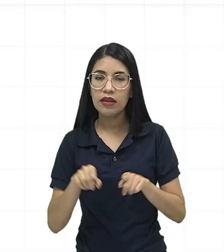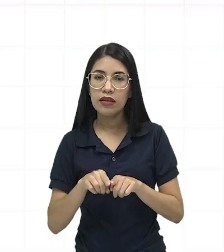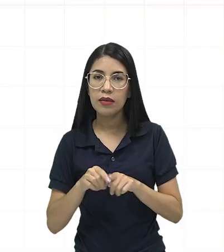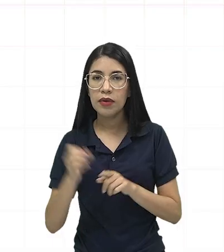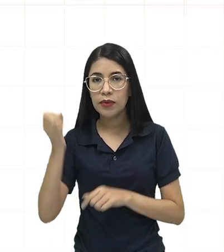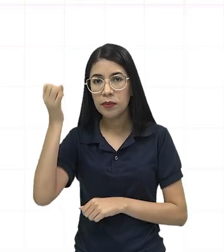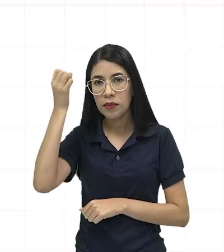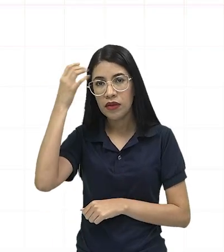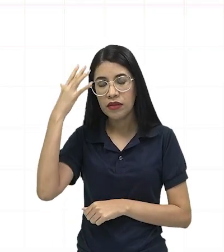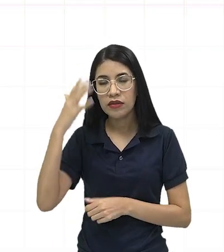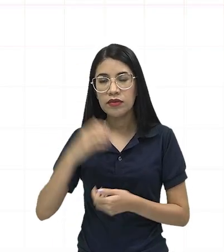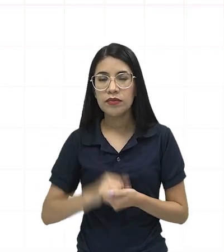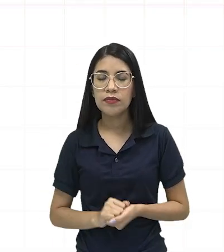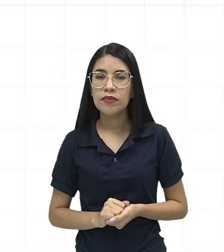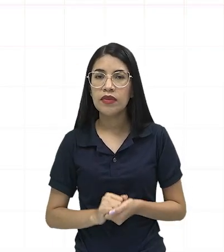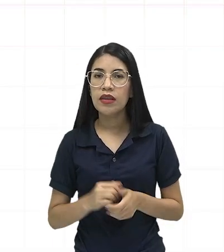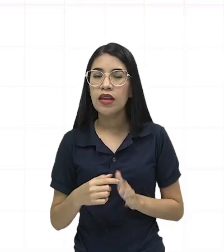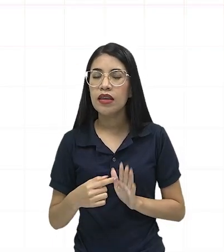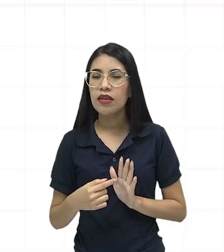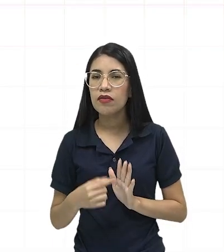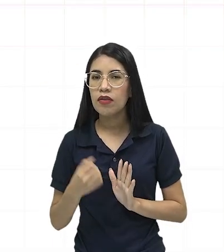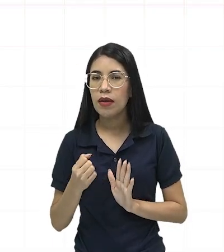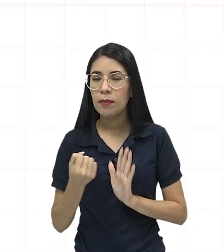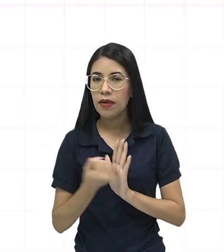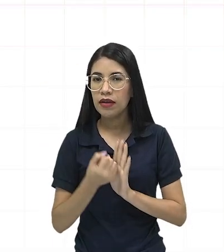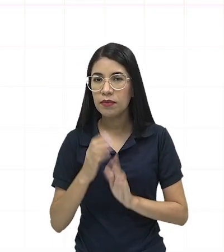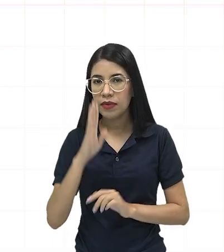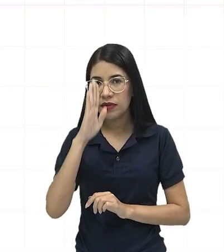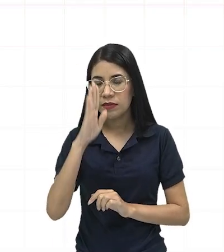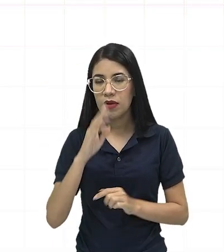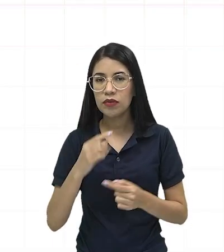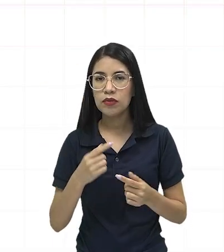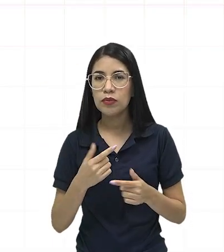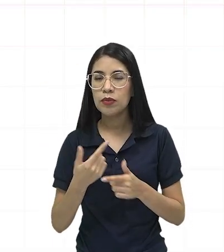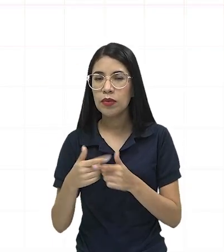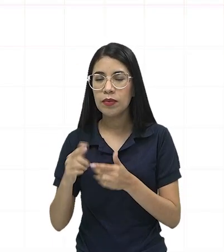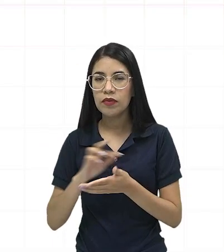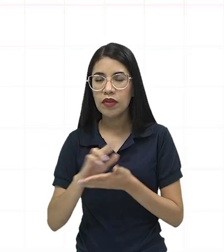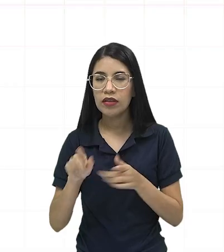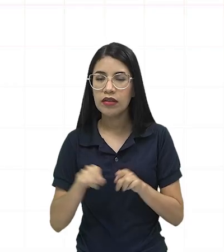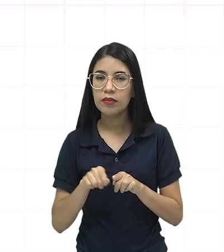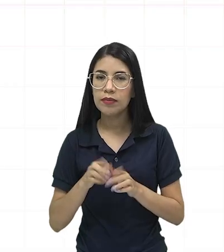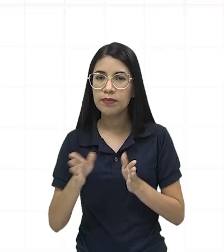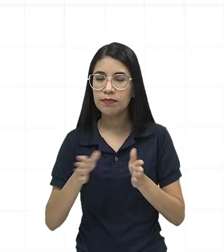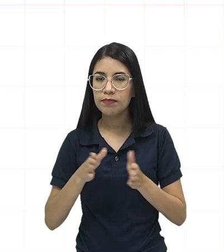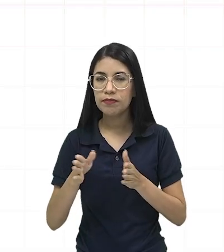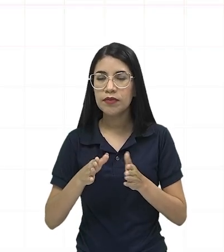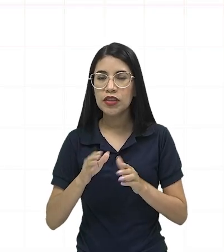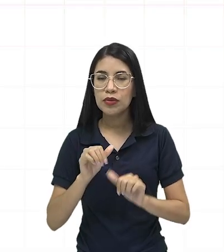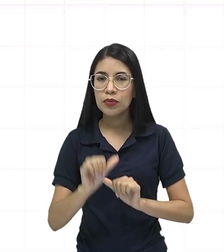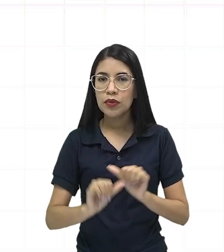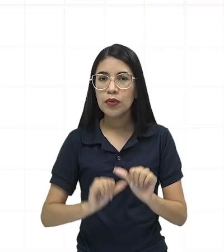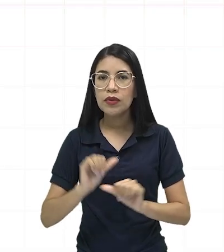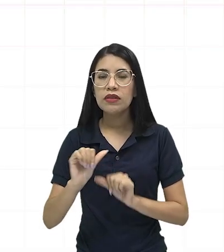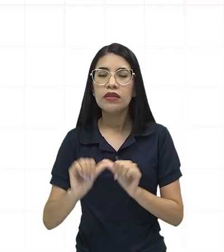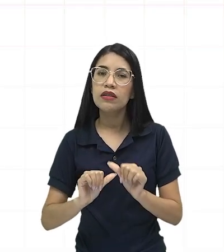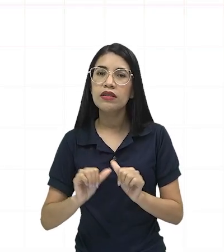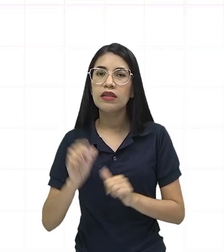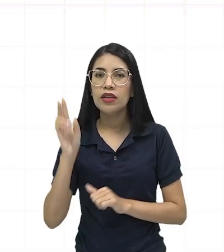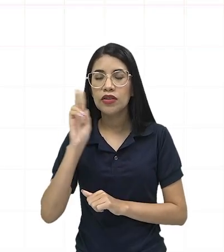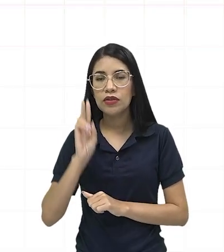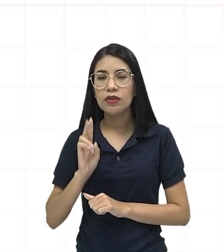iluminismo, né, que foi marcado nesse momento por essas tensões e marcou uma época de transformação radical na